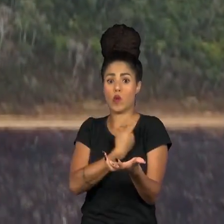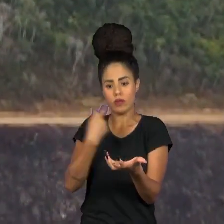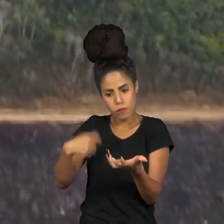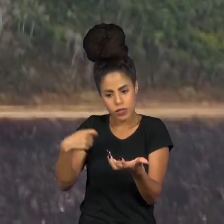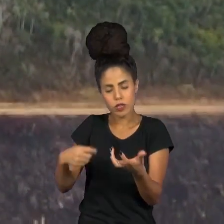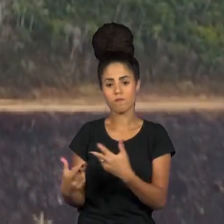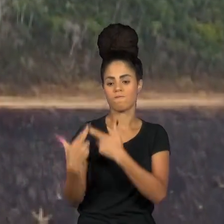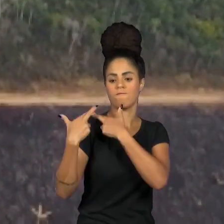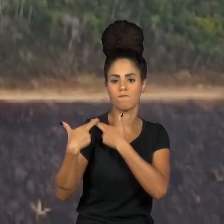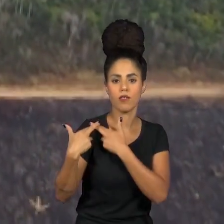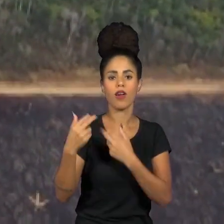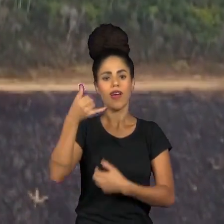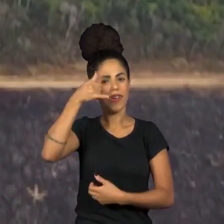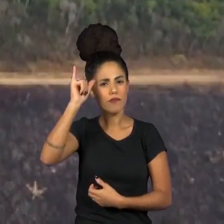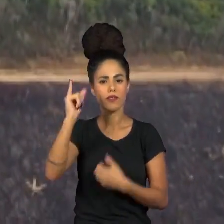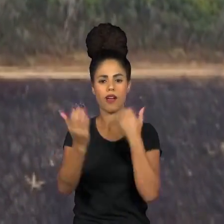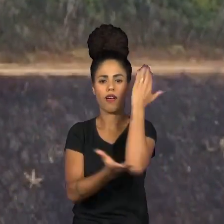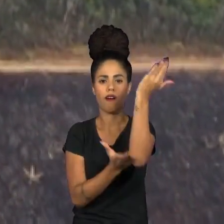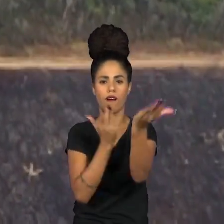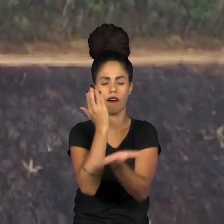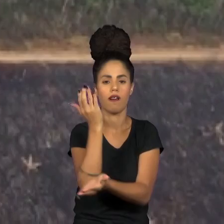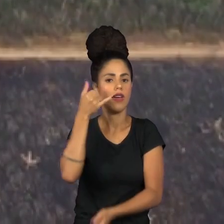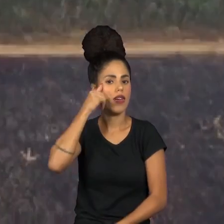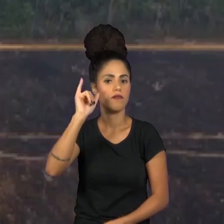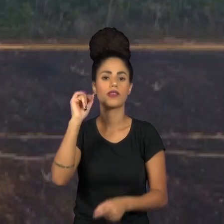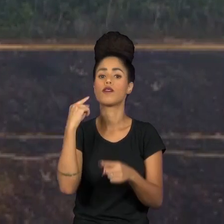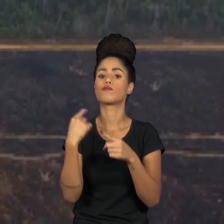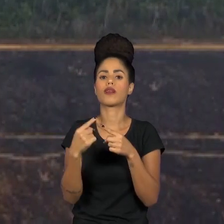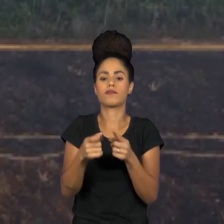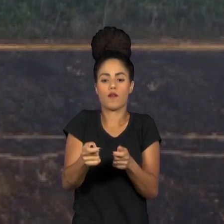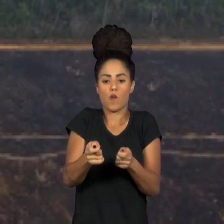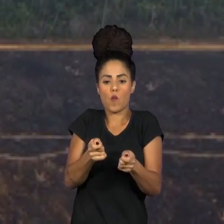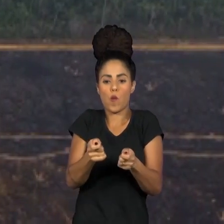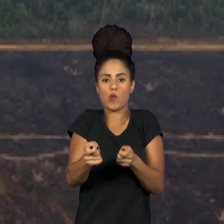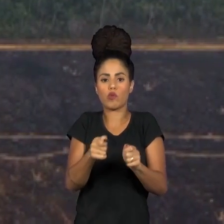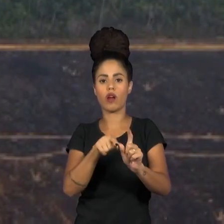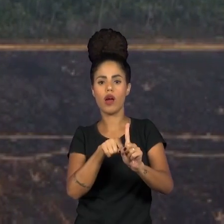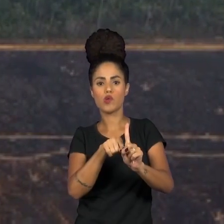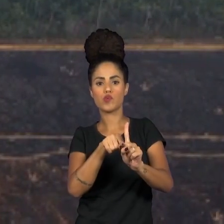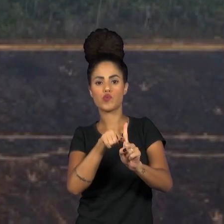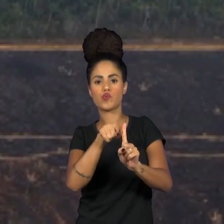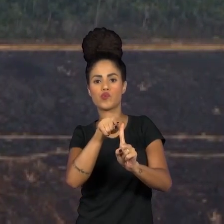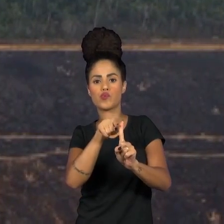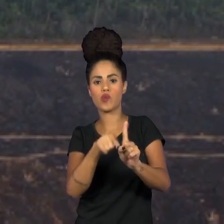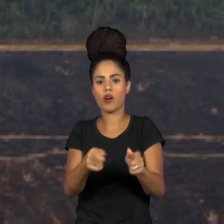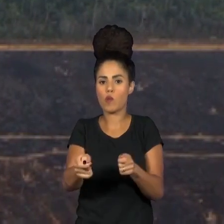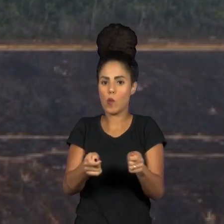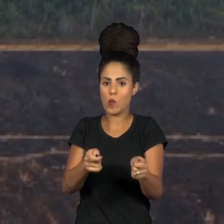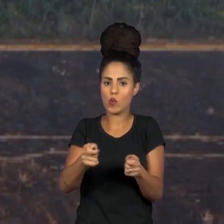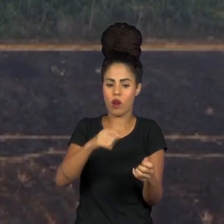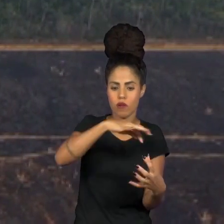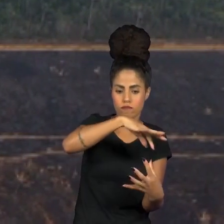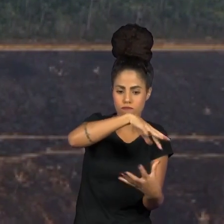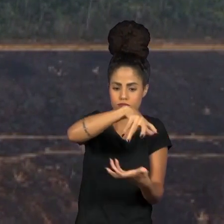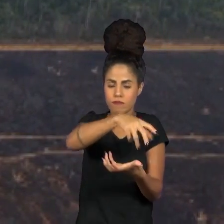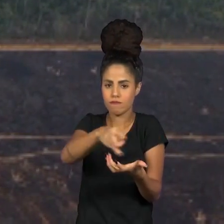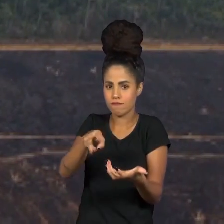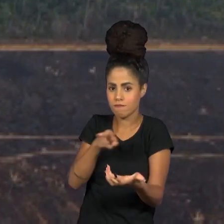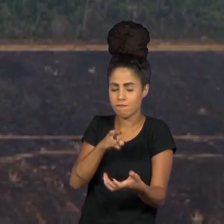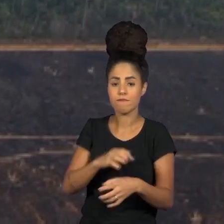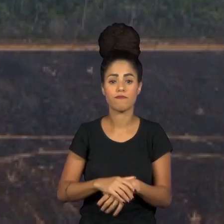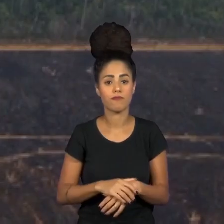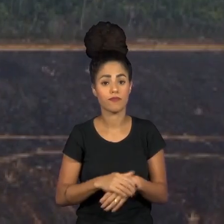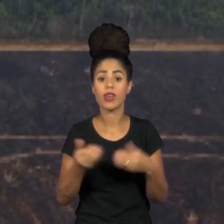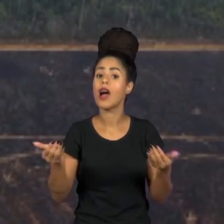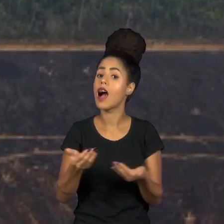evitando desmatamentos, para que a temperatura do planeta não suba ainda mais. E a coisa já